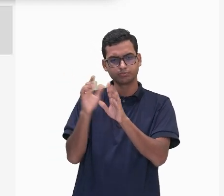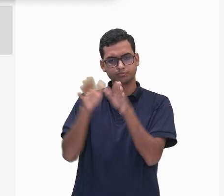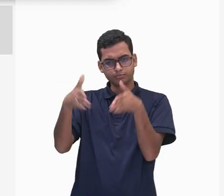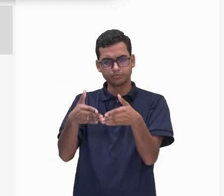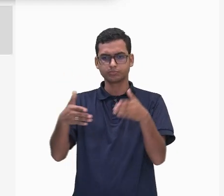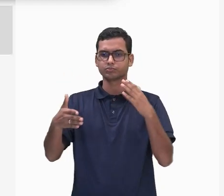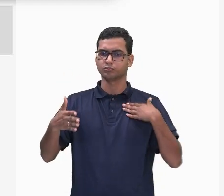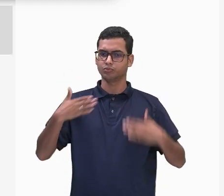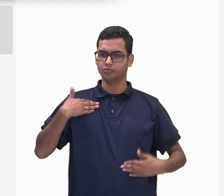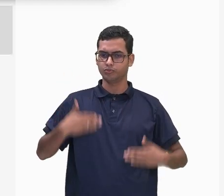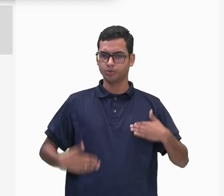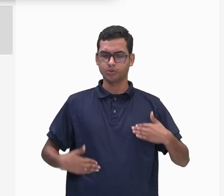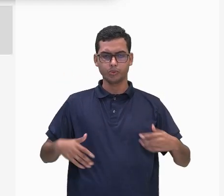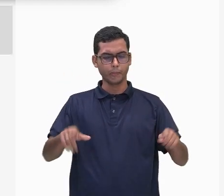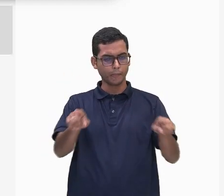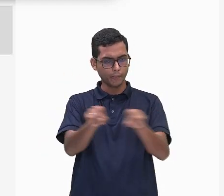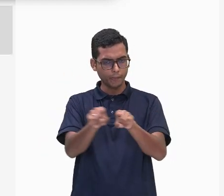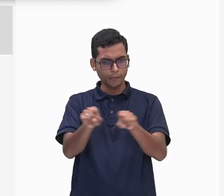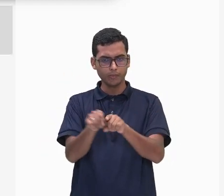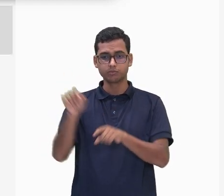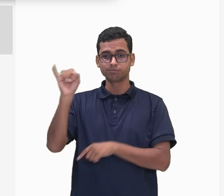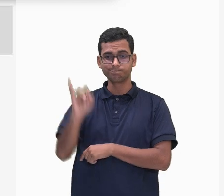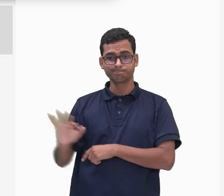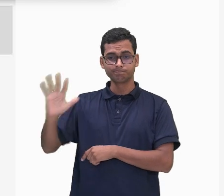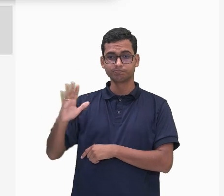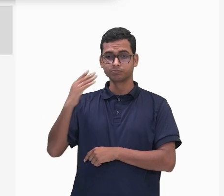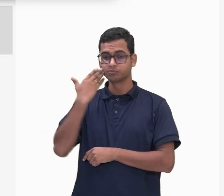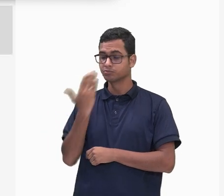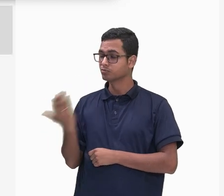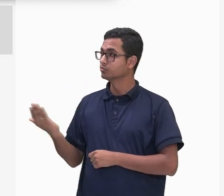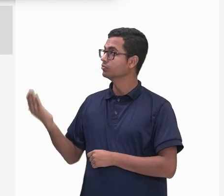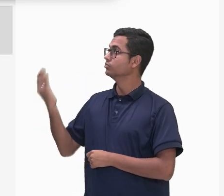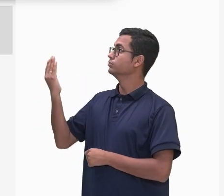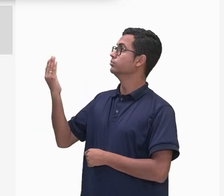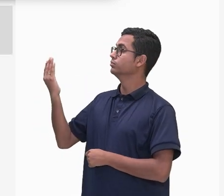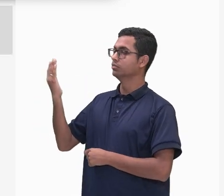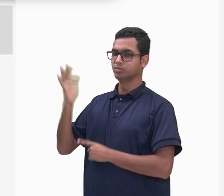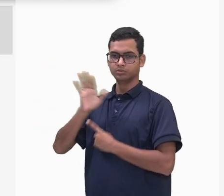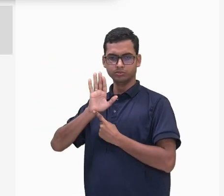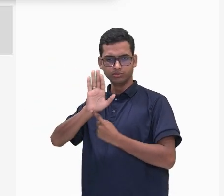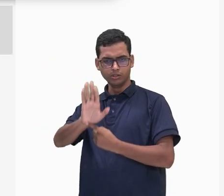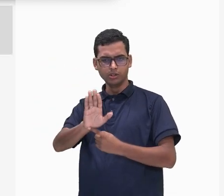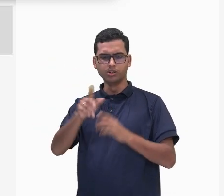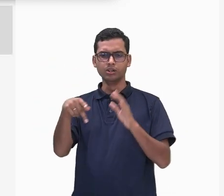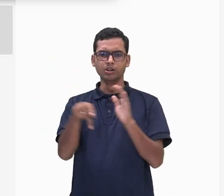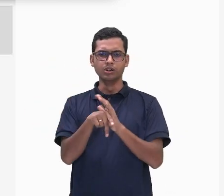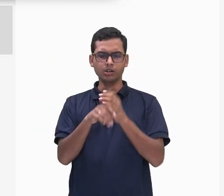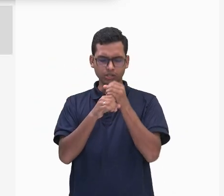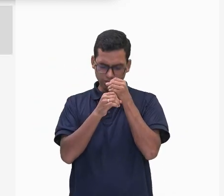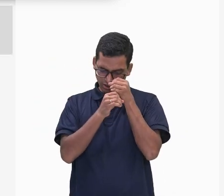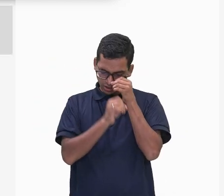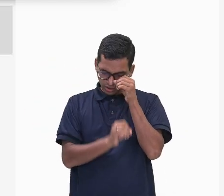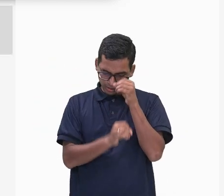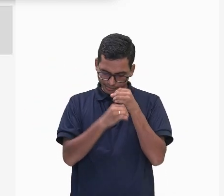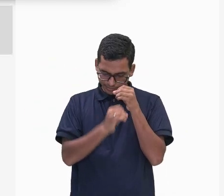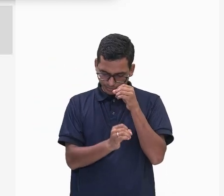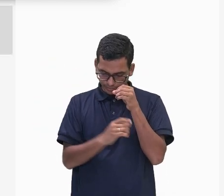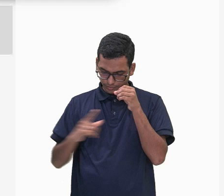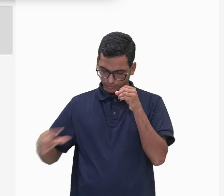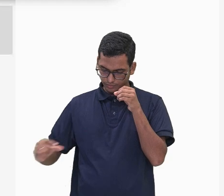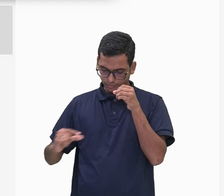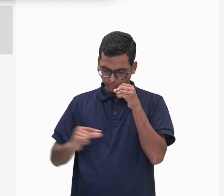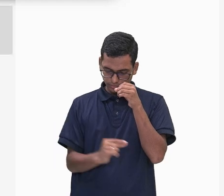corpo. Né? Então, essa imagem ao lado, ela mostra para a gente novamente essas lâminas com tecidos